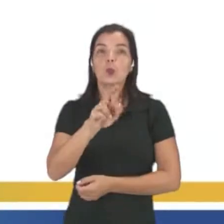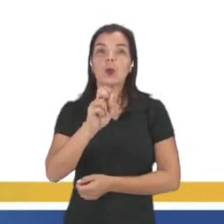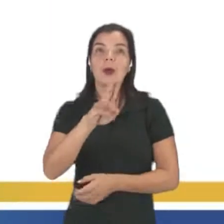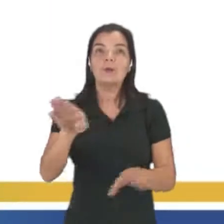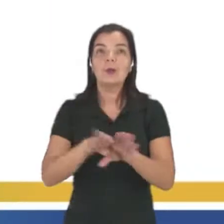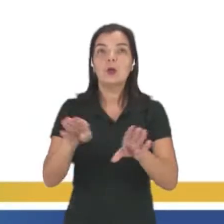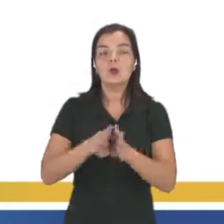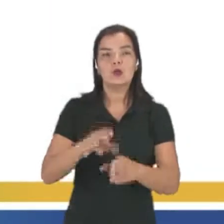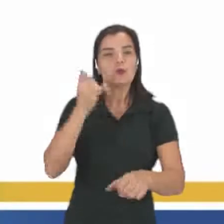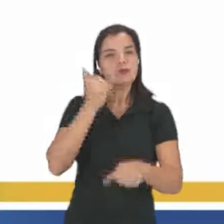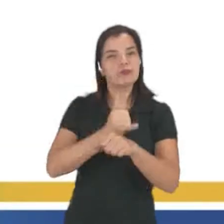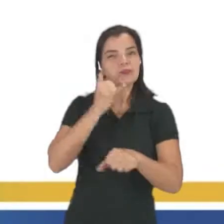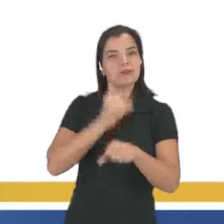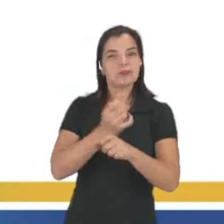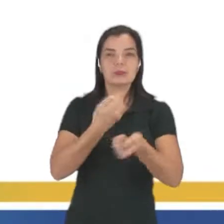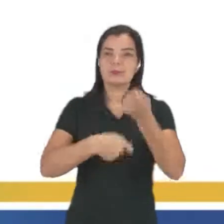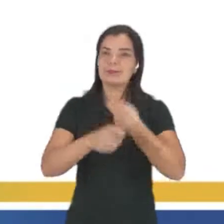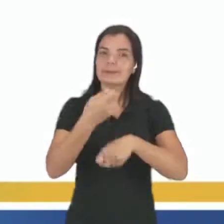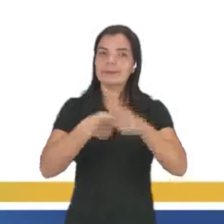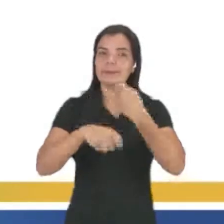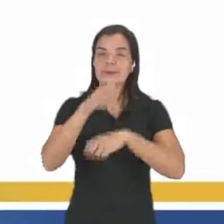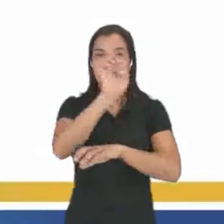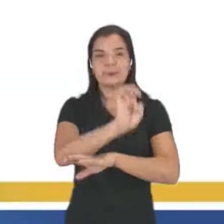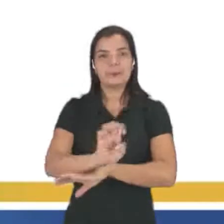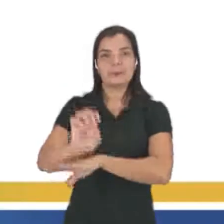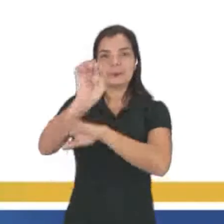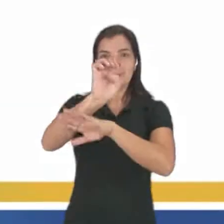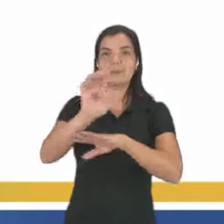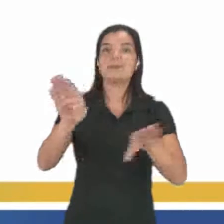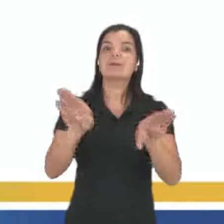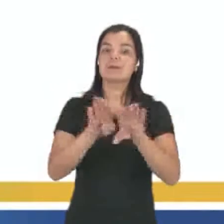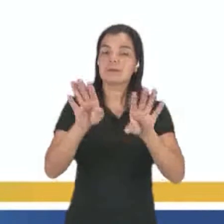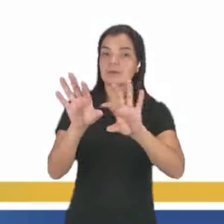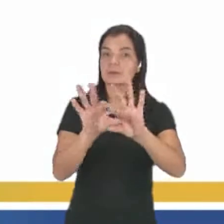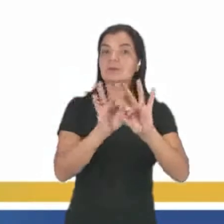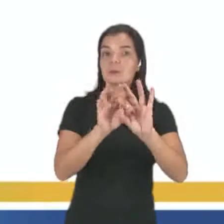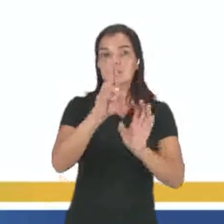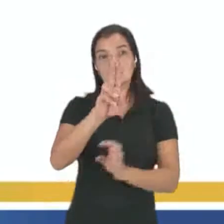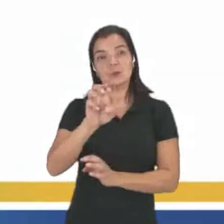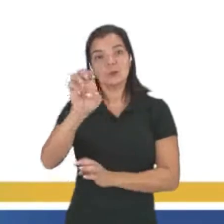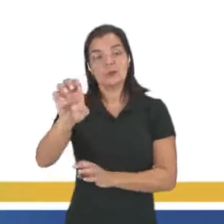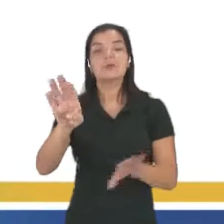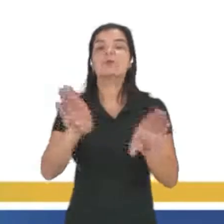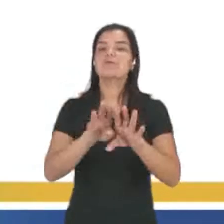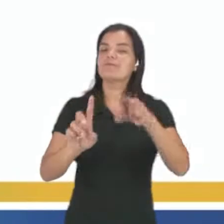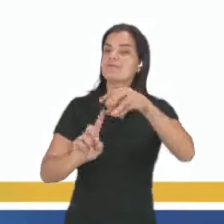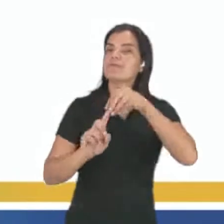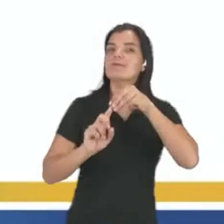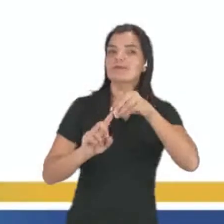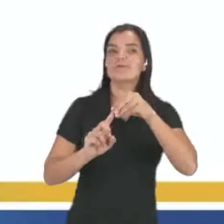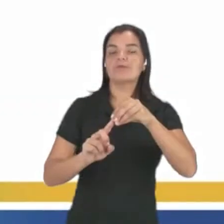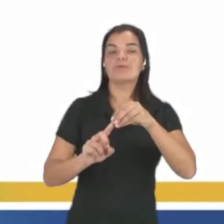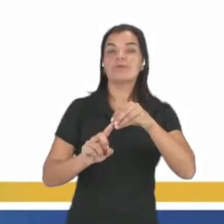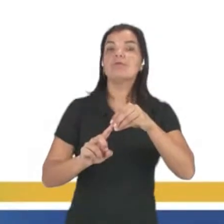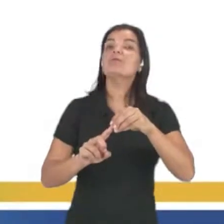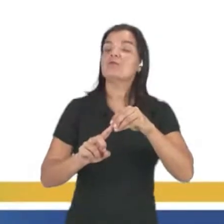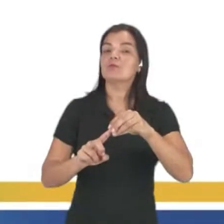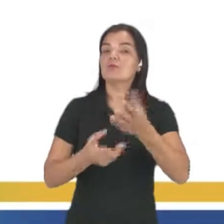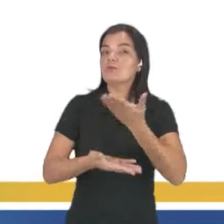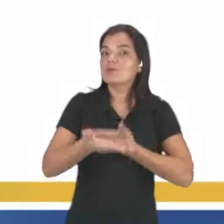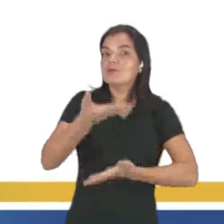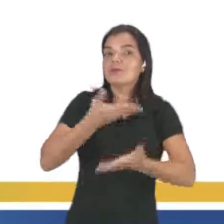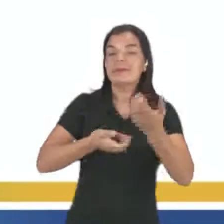da Comunidade Econômica Europeia. A União Europeia tem como objetivo estabelecer uma